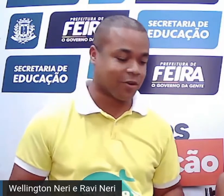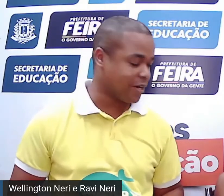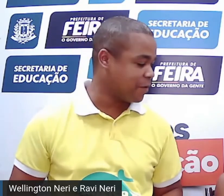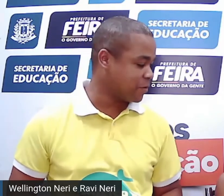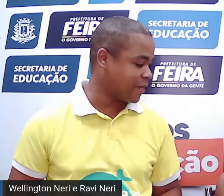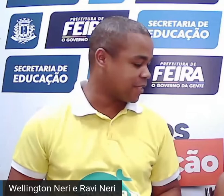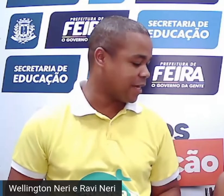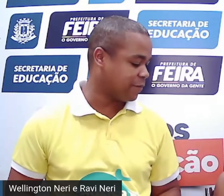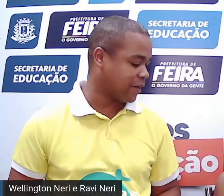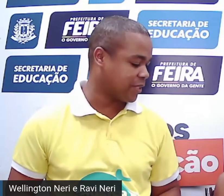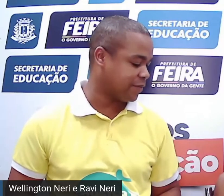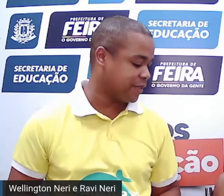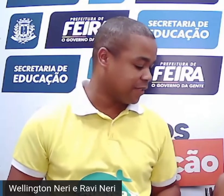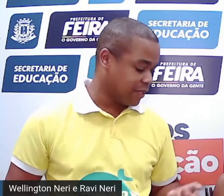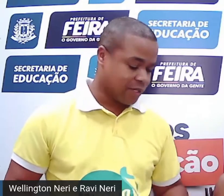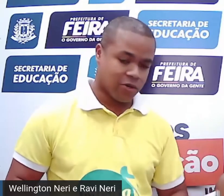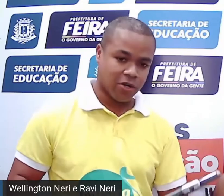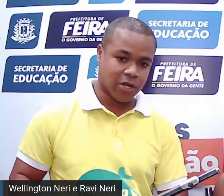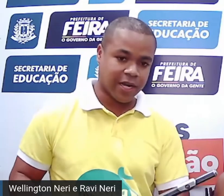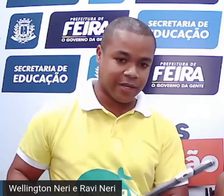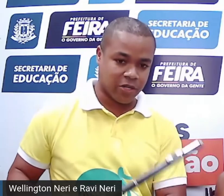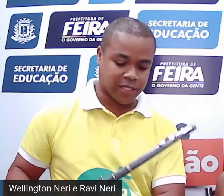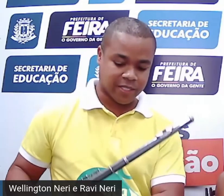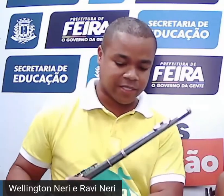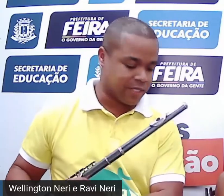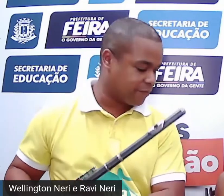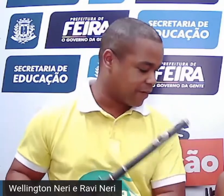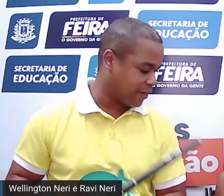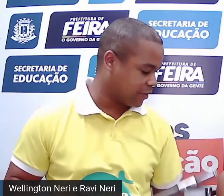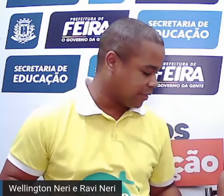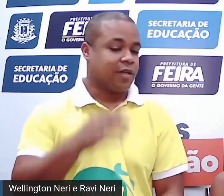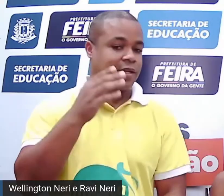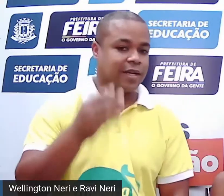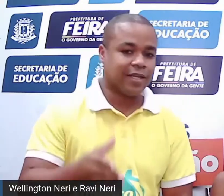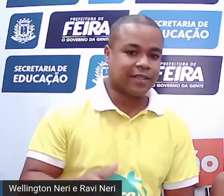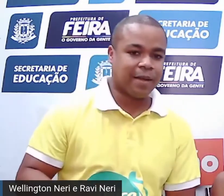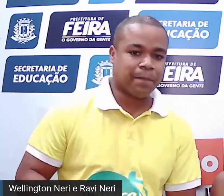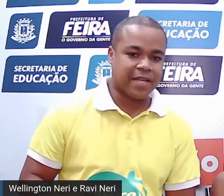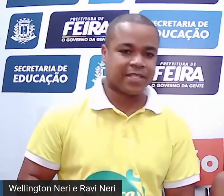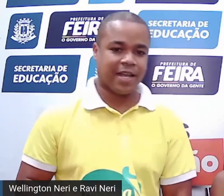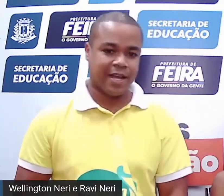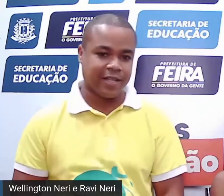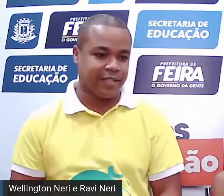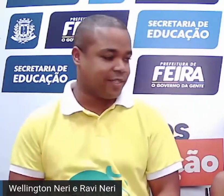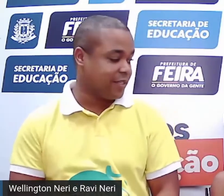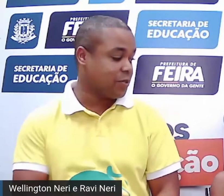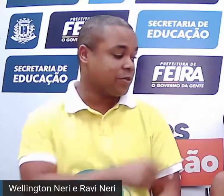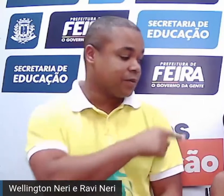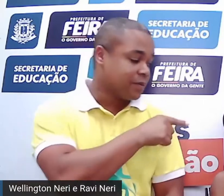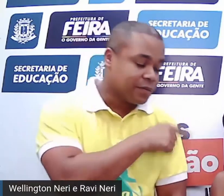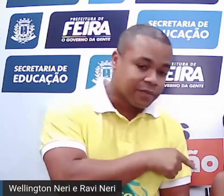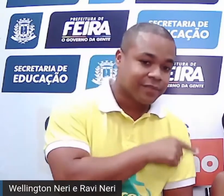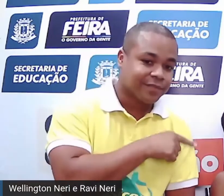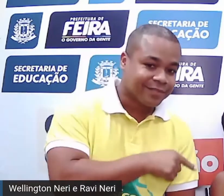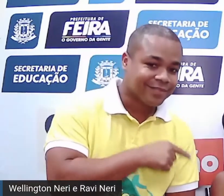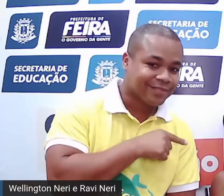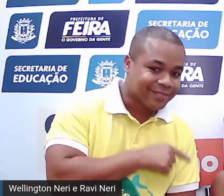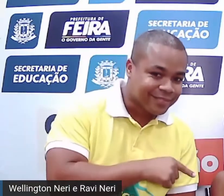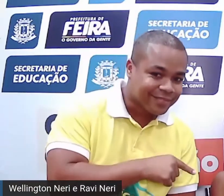Mas agora vamos fazer na flauta, Ravi. Coloca aí a nota si na flauta. Canta passarinho.